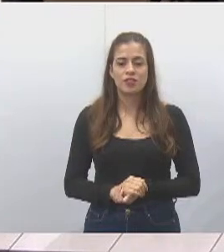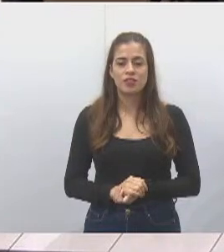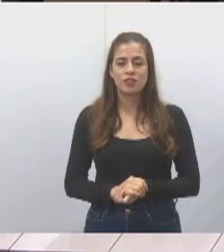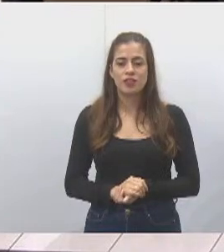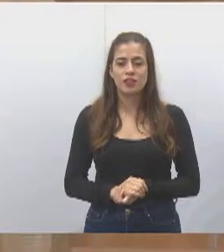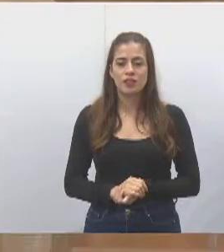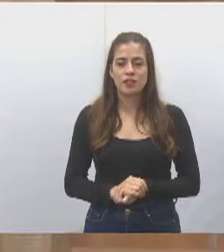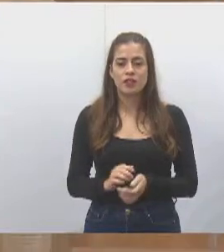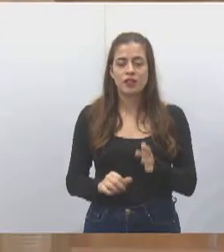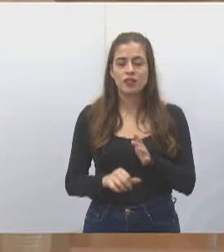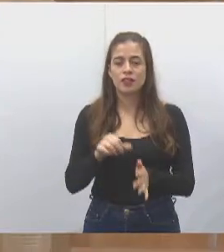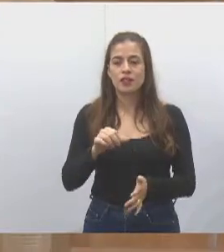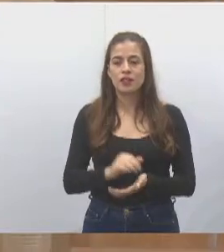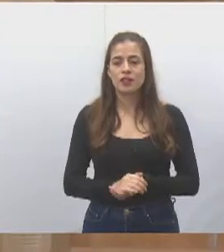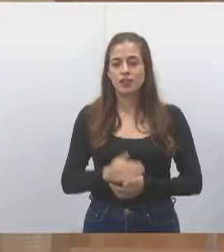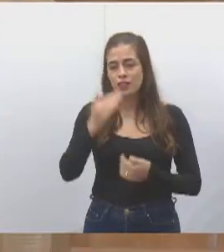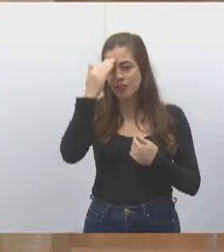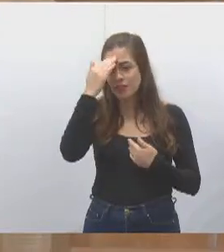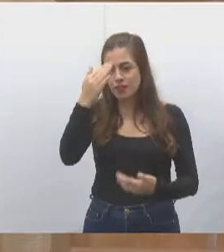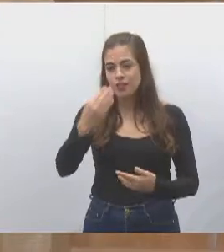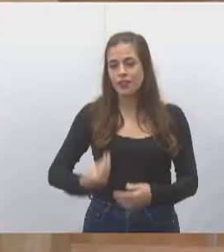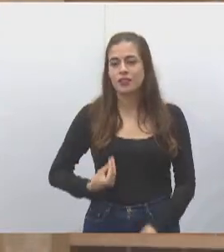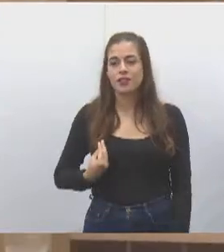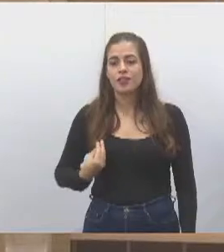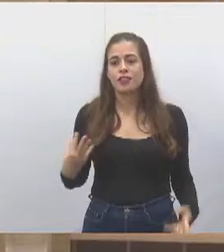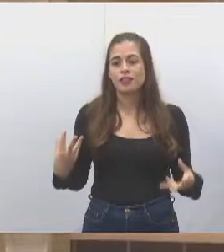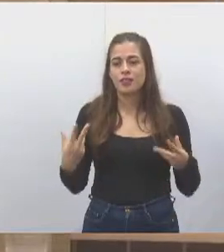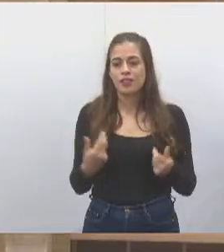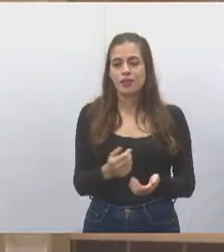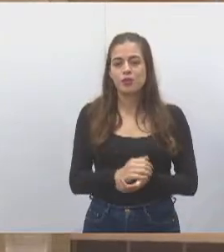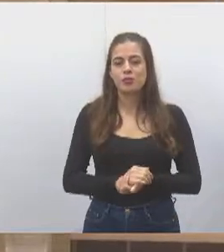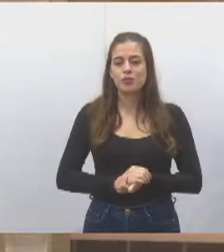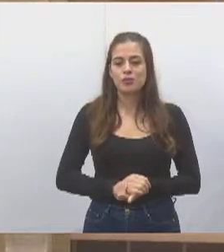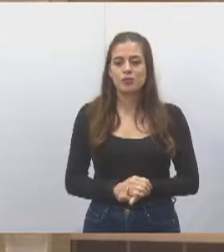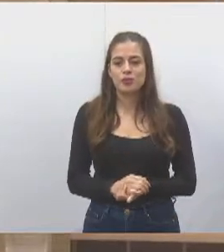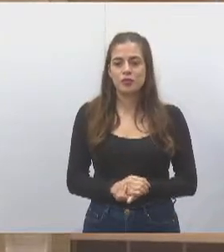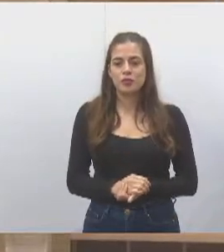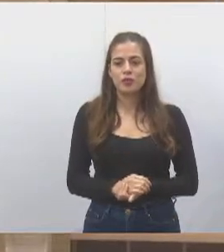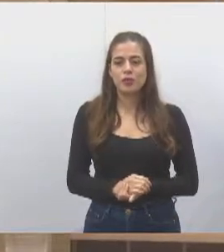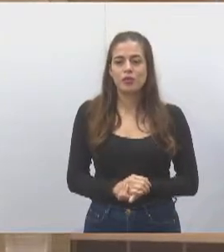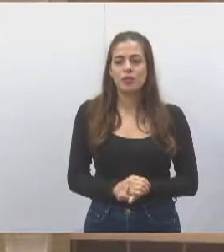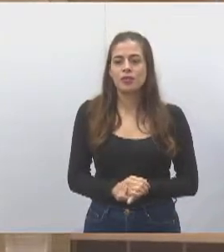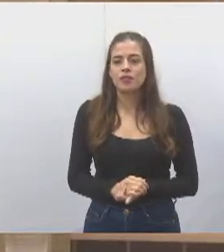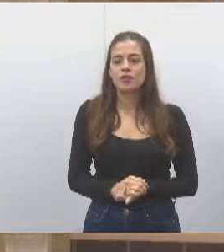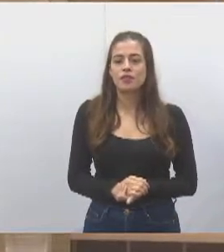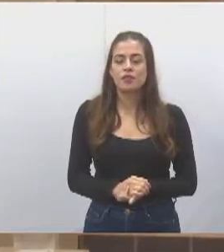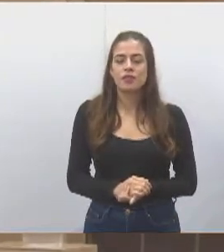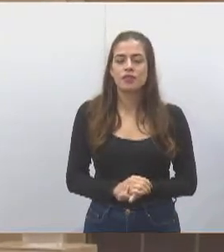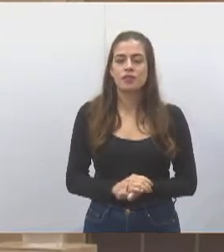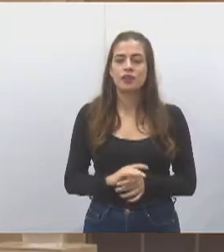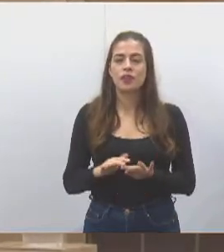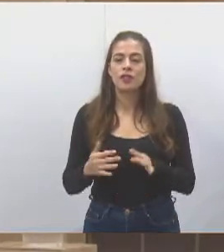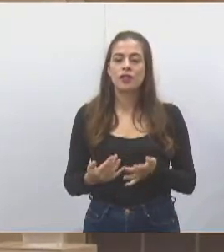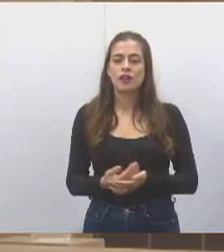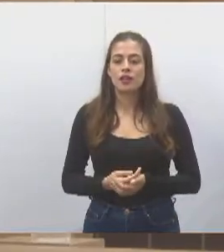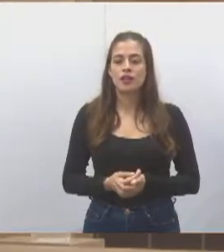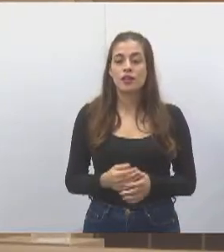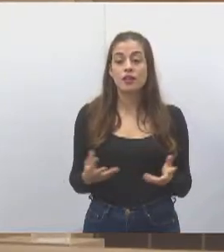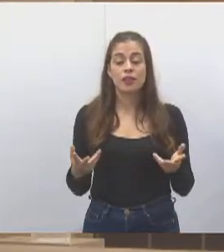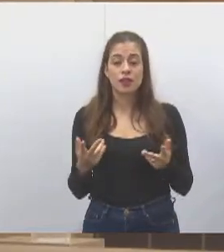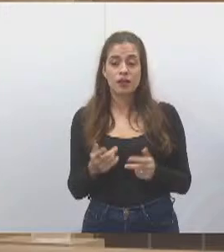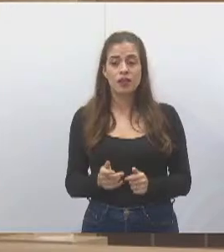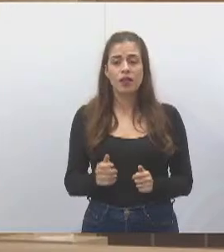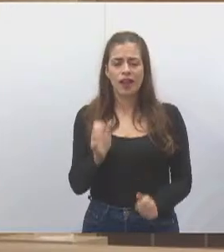Bom, primeiramente agradecer a presença de todos. É bacana que o pessoal percebe, né,